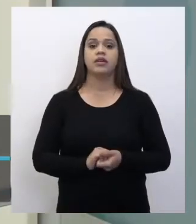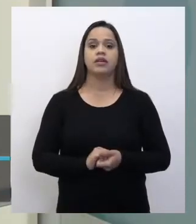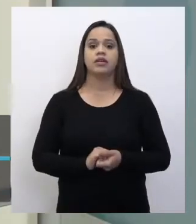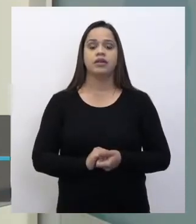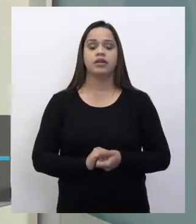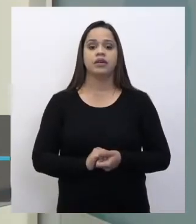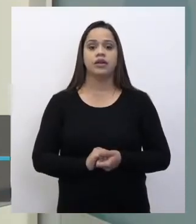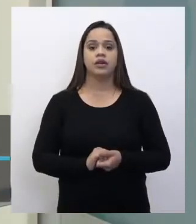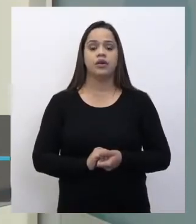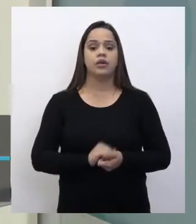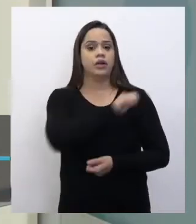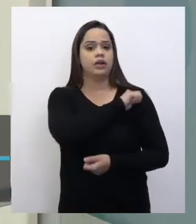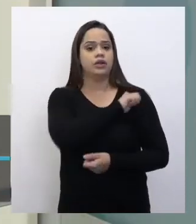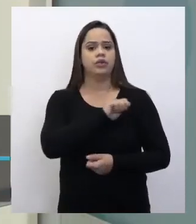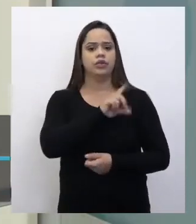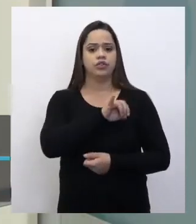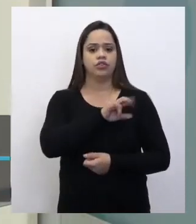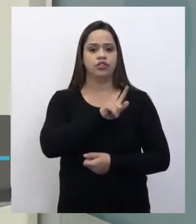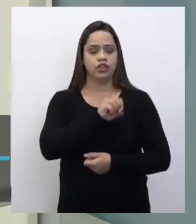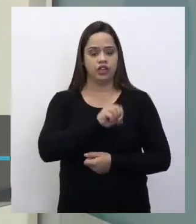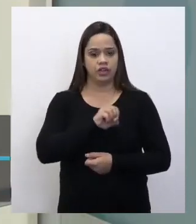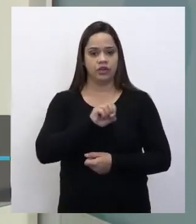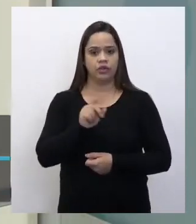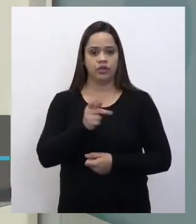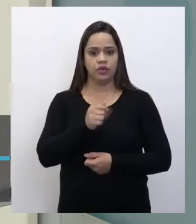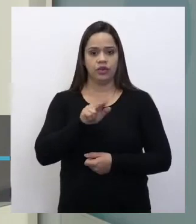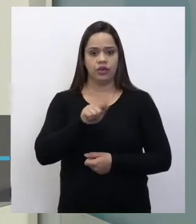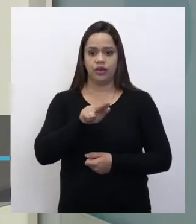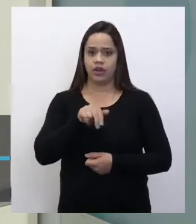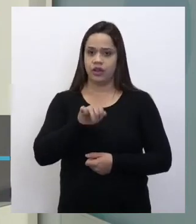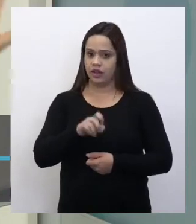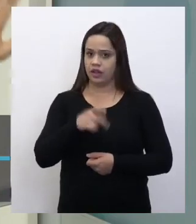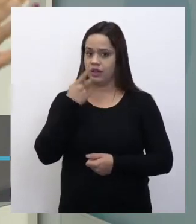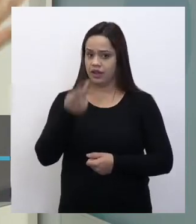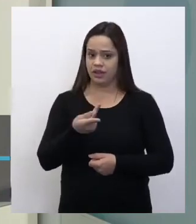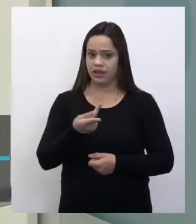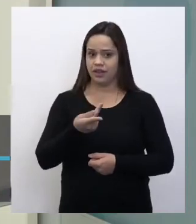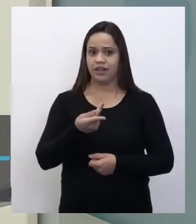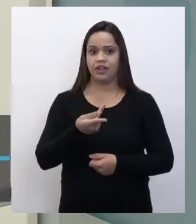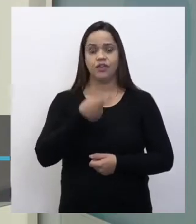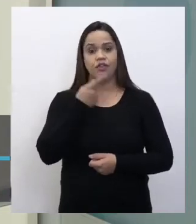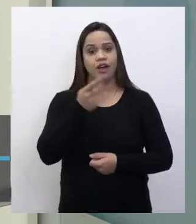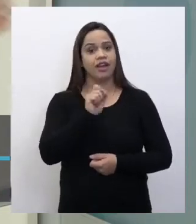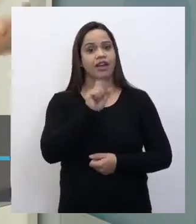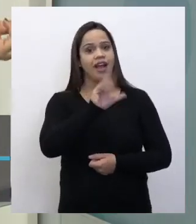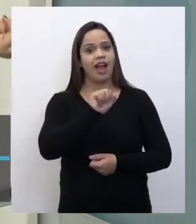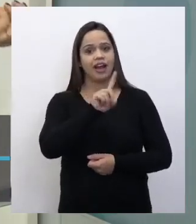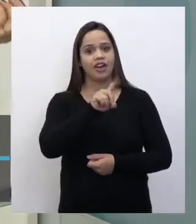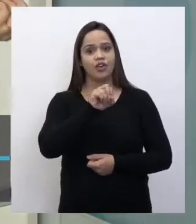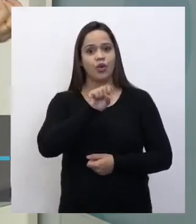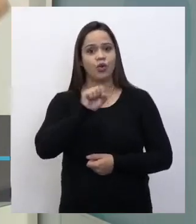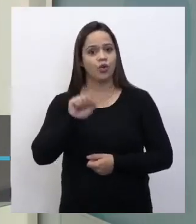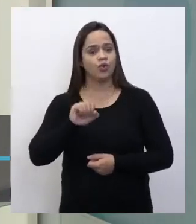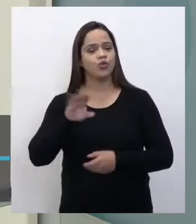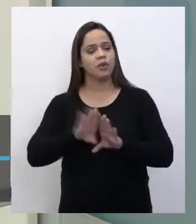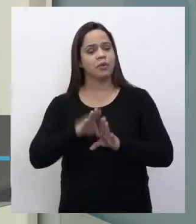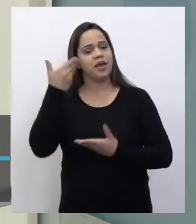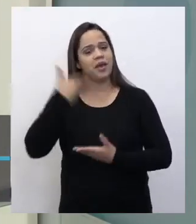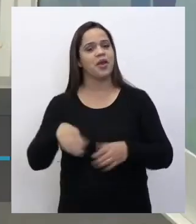Cardoso. Vocês não mandam o nome para quem tem Cardoso? Olha só, eu também sou Cardoso. Beijo para todos os Cardosos aí do